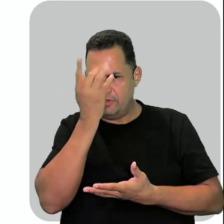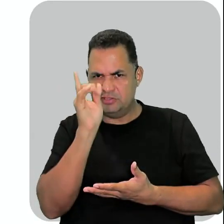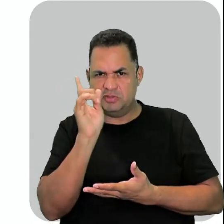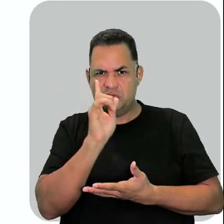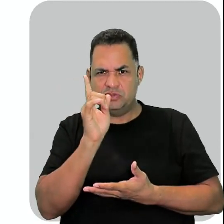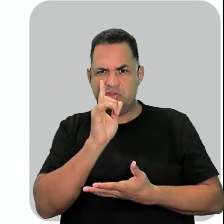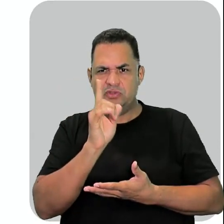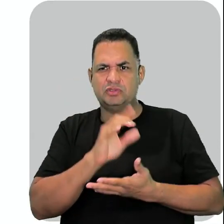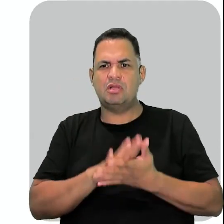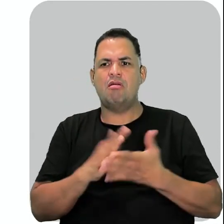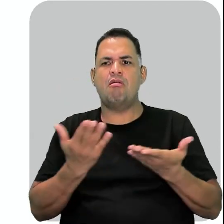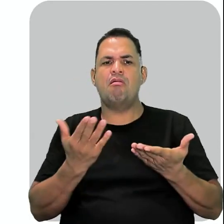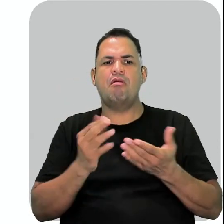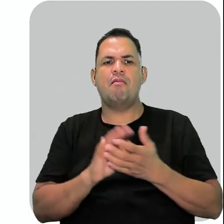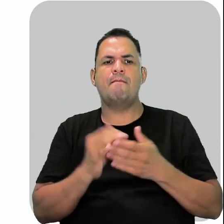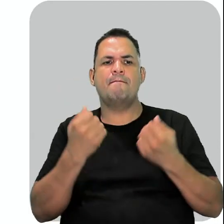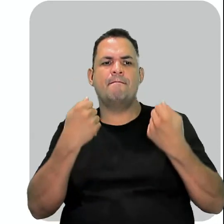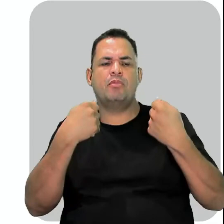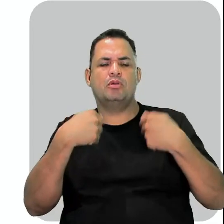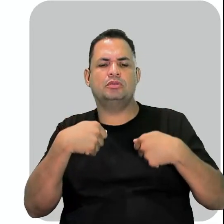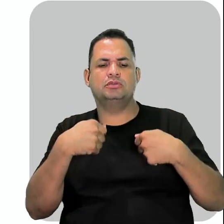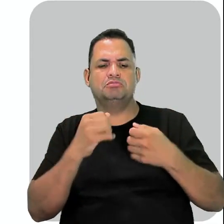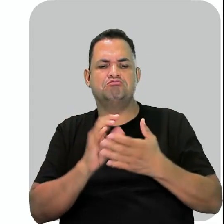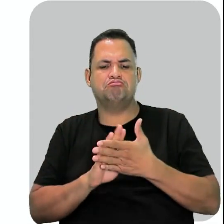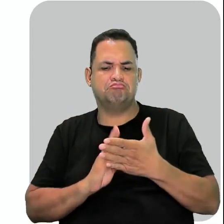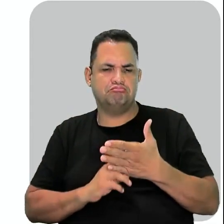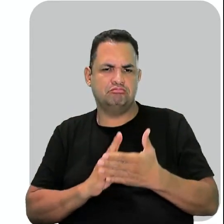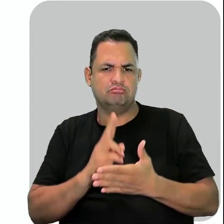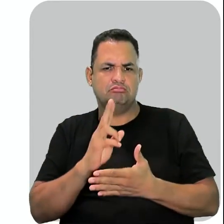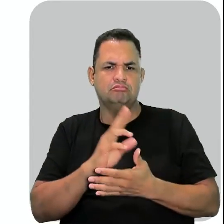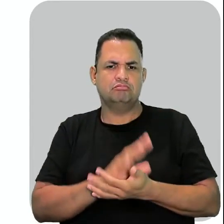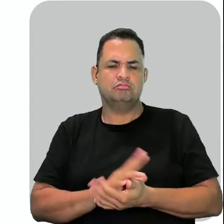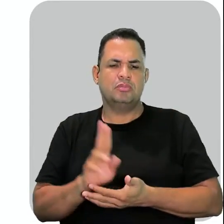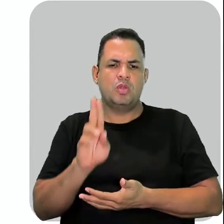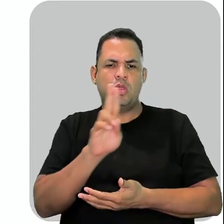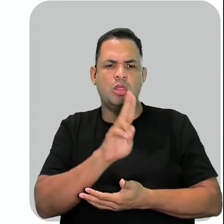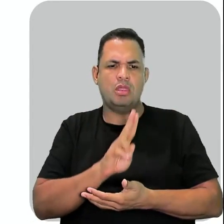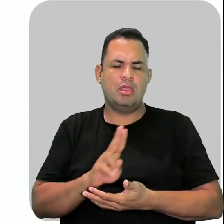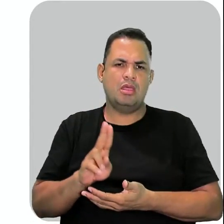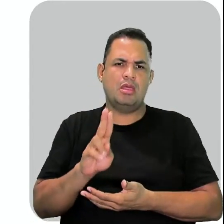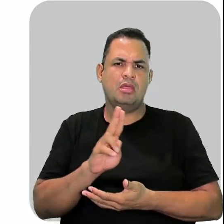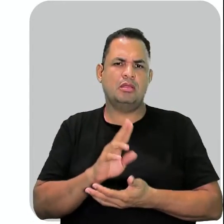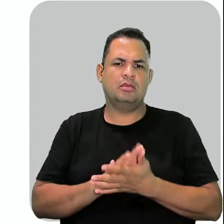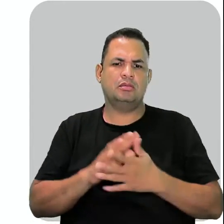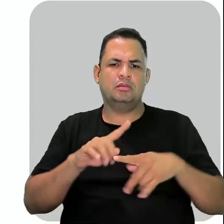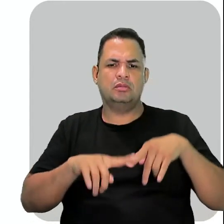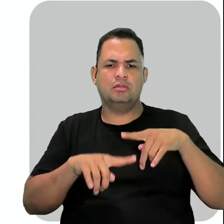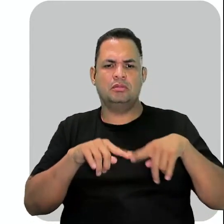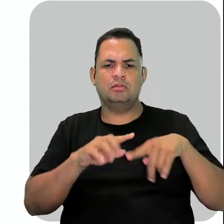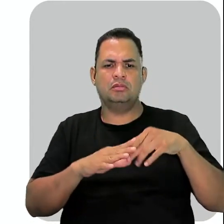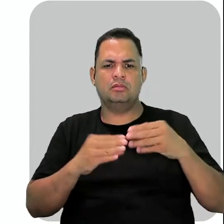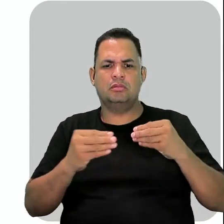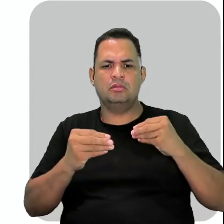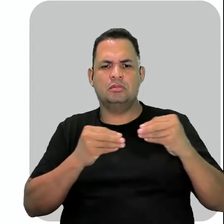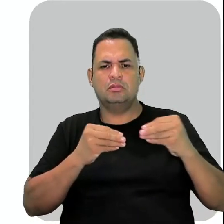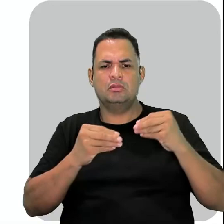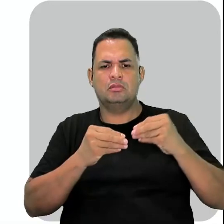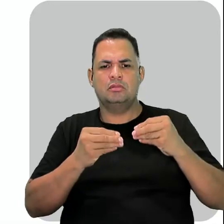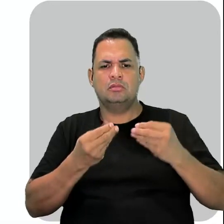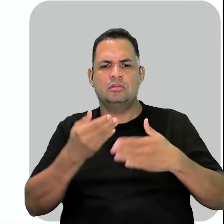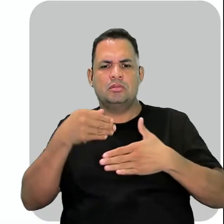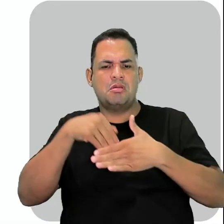desgaste, o que permite uma longa durabilidade. Então, ela é utilizada em produtos plásticos de